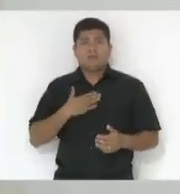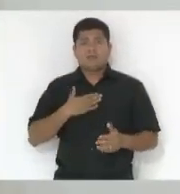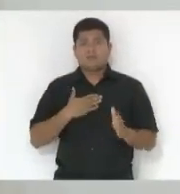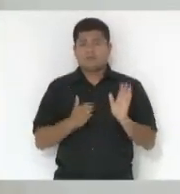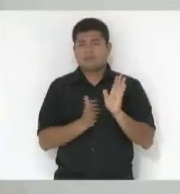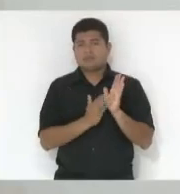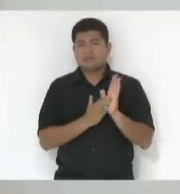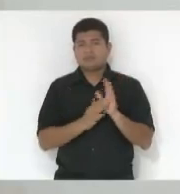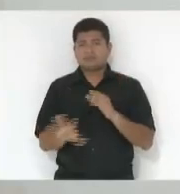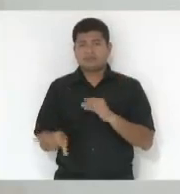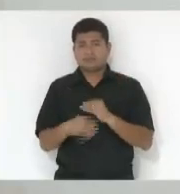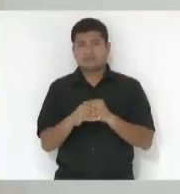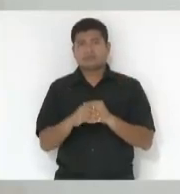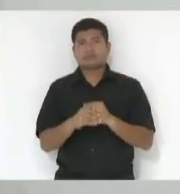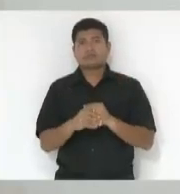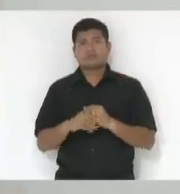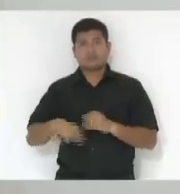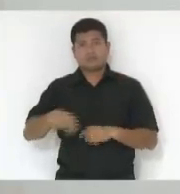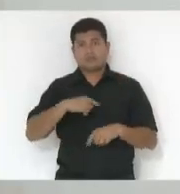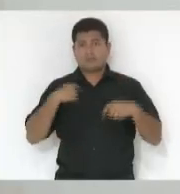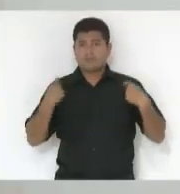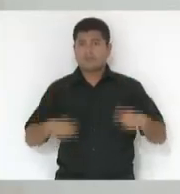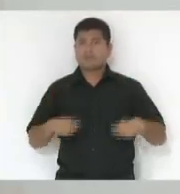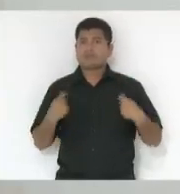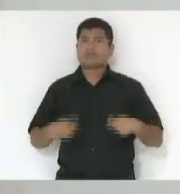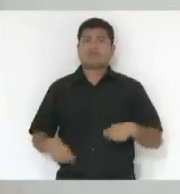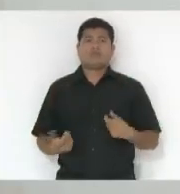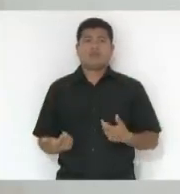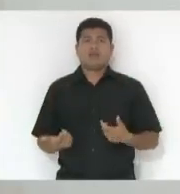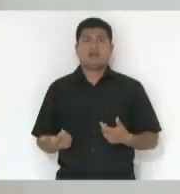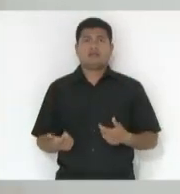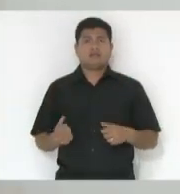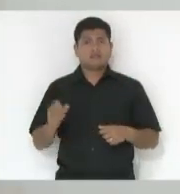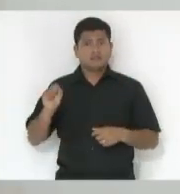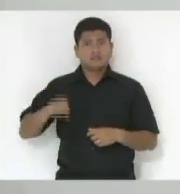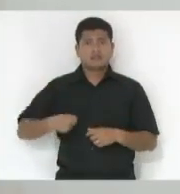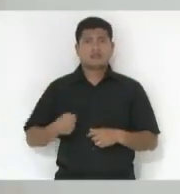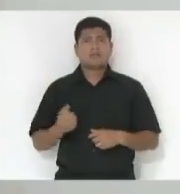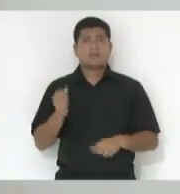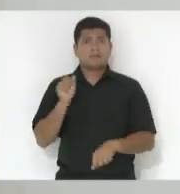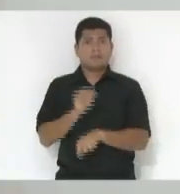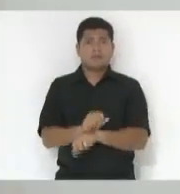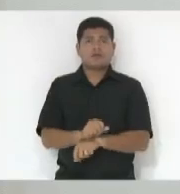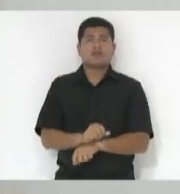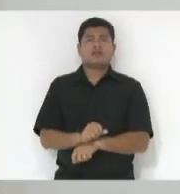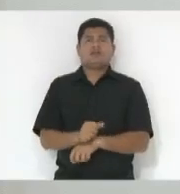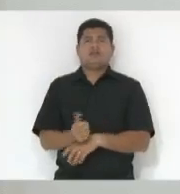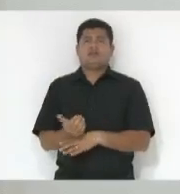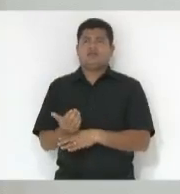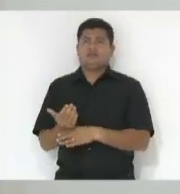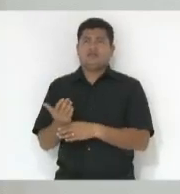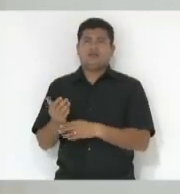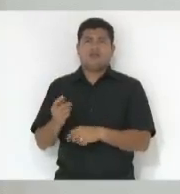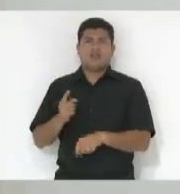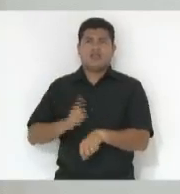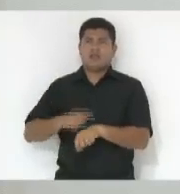emenda. Nós precisamos, sim, parar com esse efeito cascata automaticamente. Se é